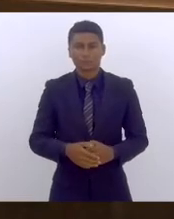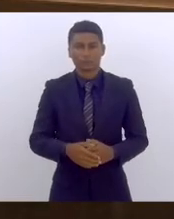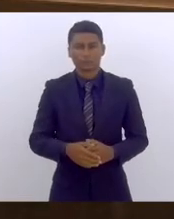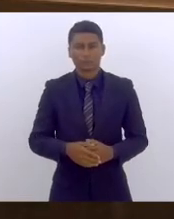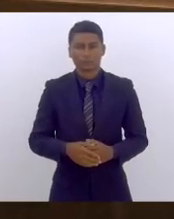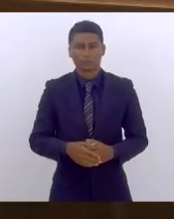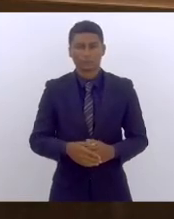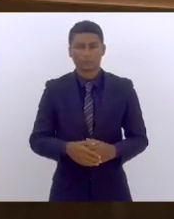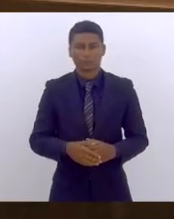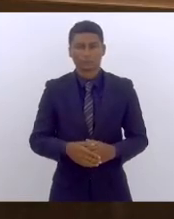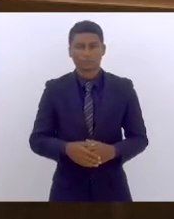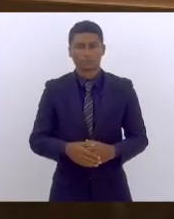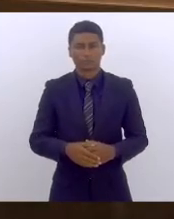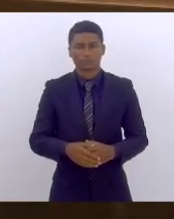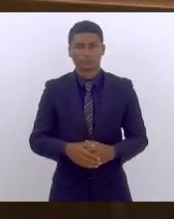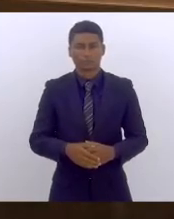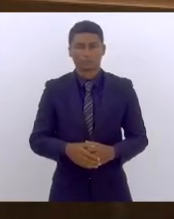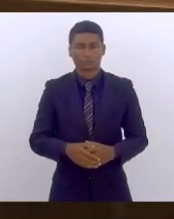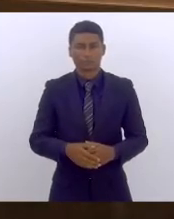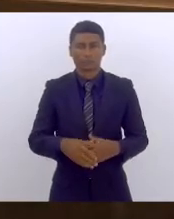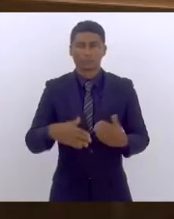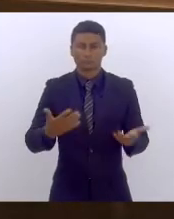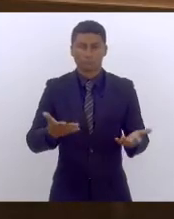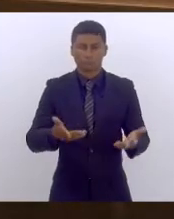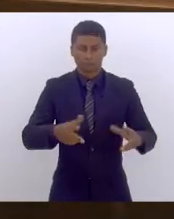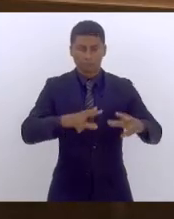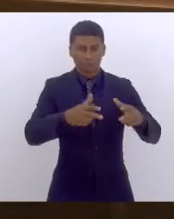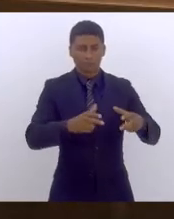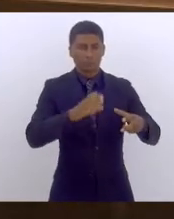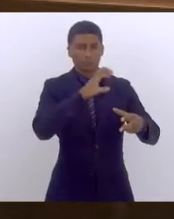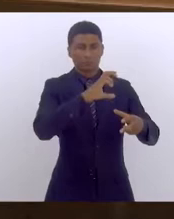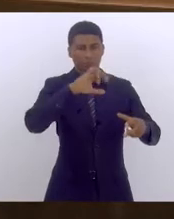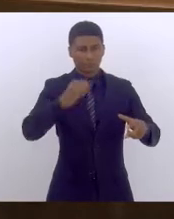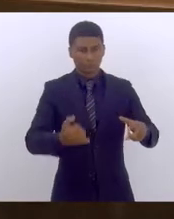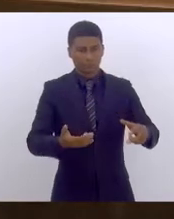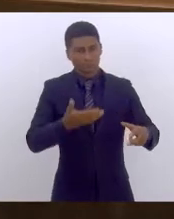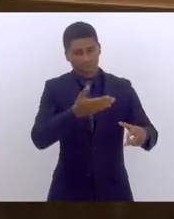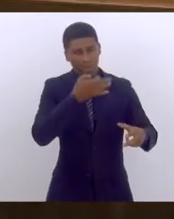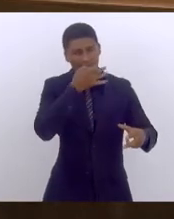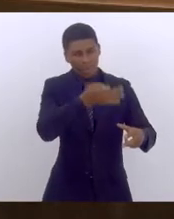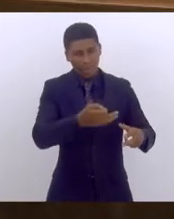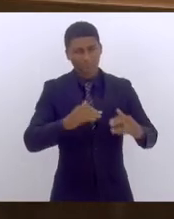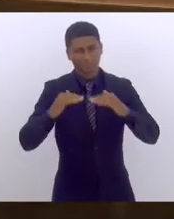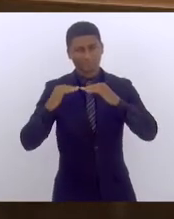o início do parecer da Comissão de Constituição e Justiça, porque, de fato,